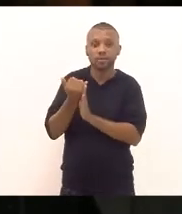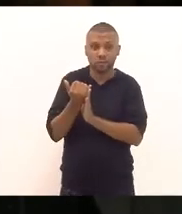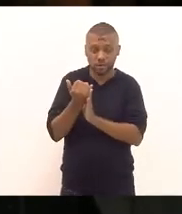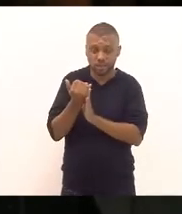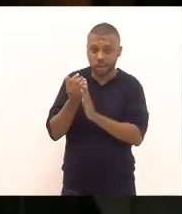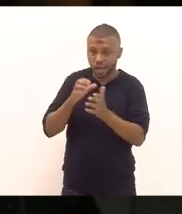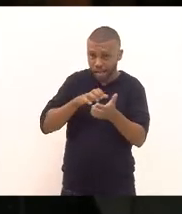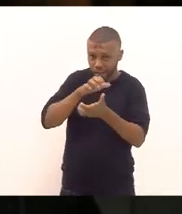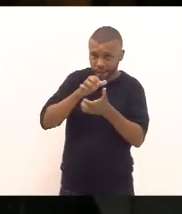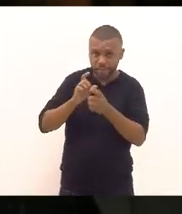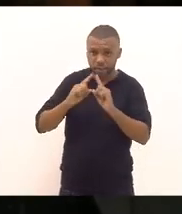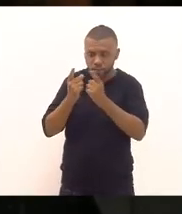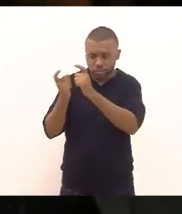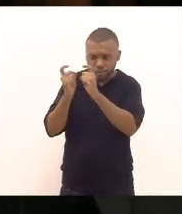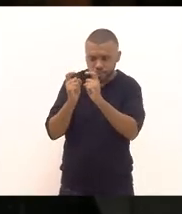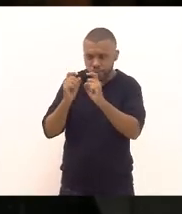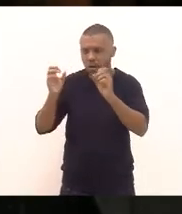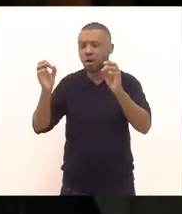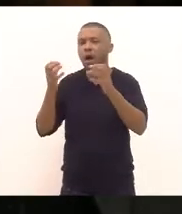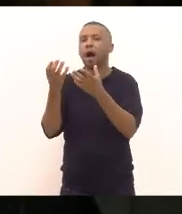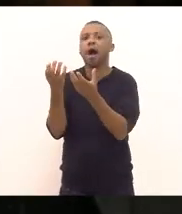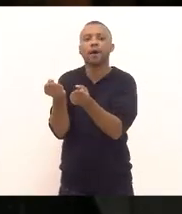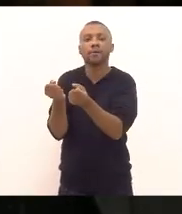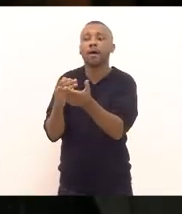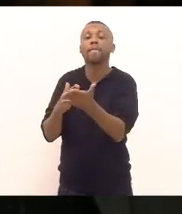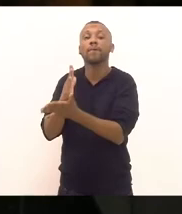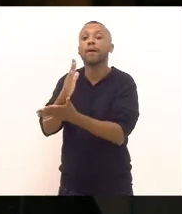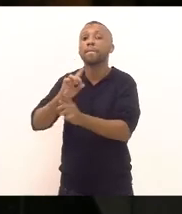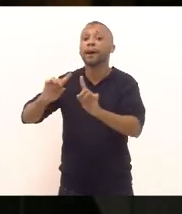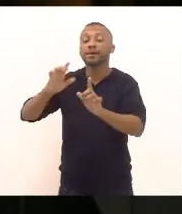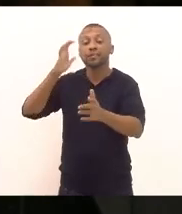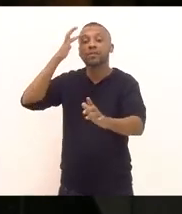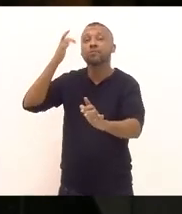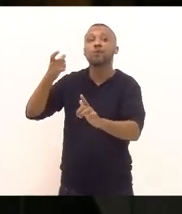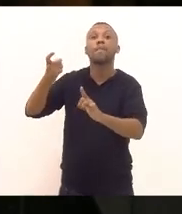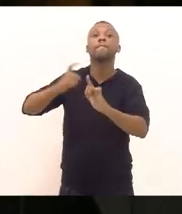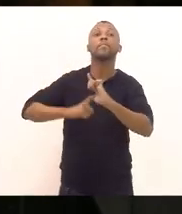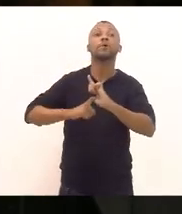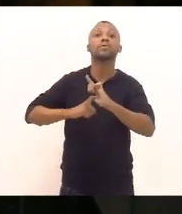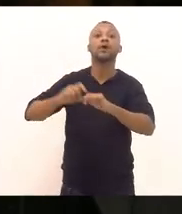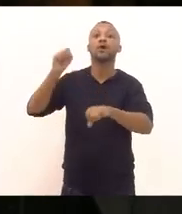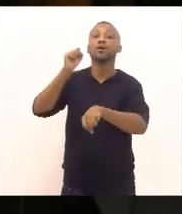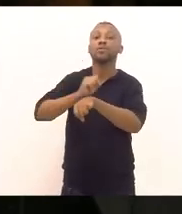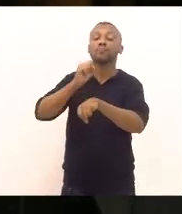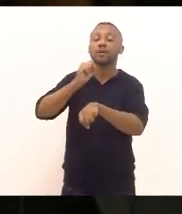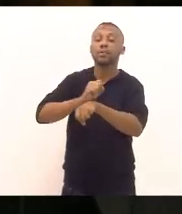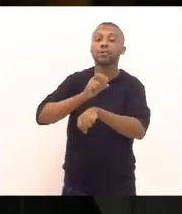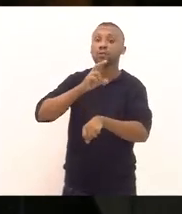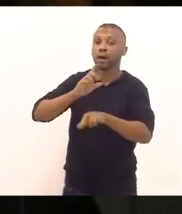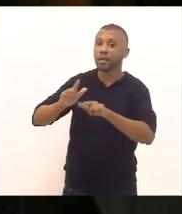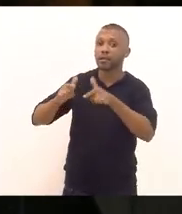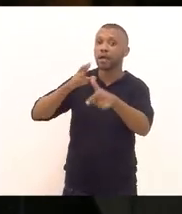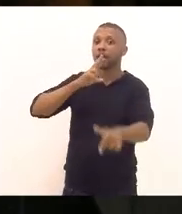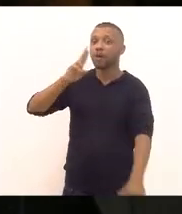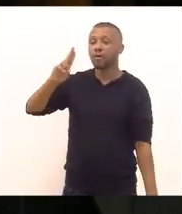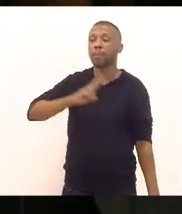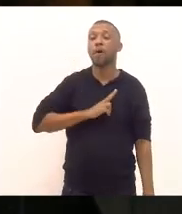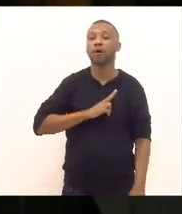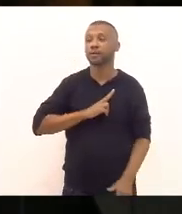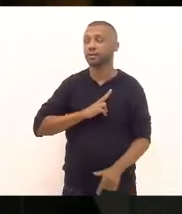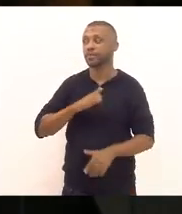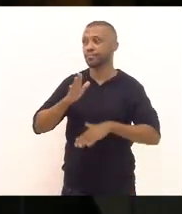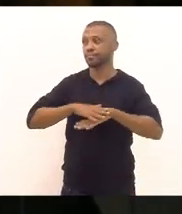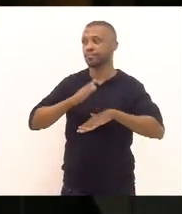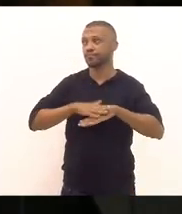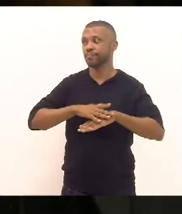aprovada mas iriam em deflagrar ontem e decidiram suspender aguardando esse gesto buscado pela